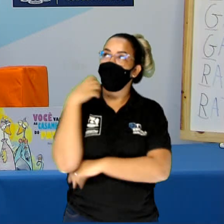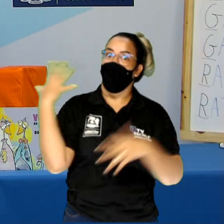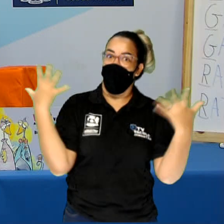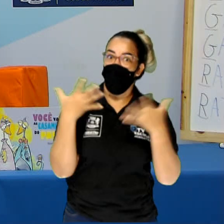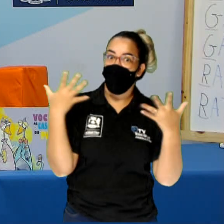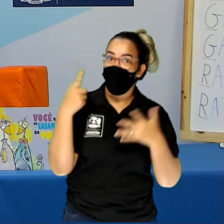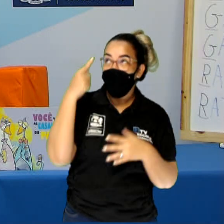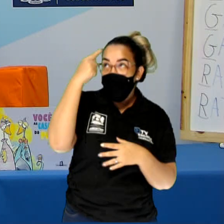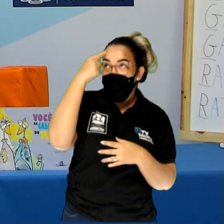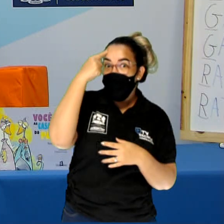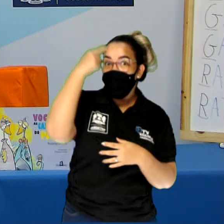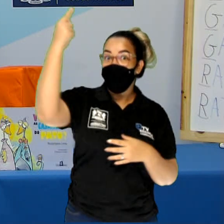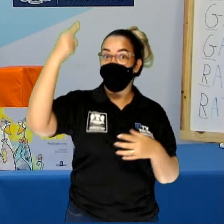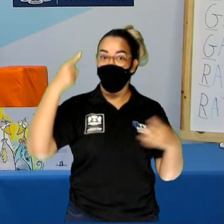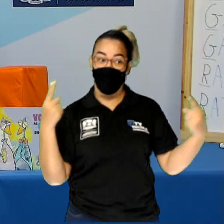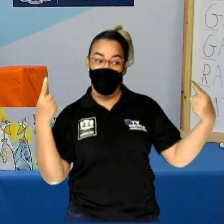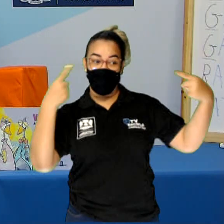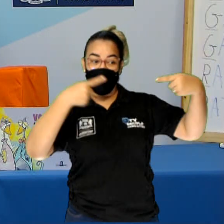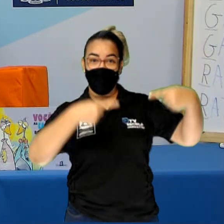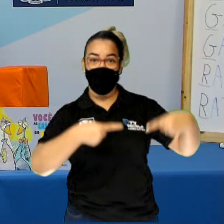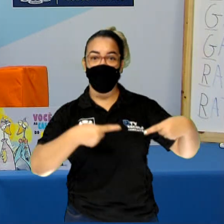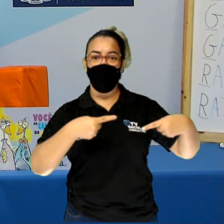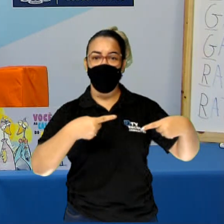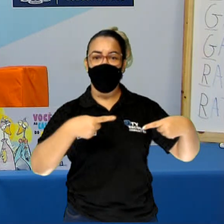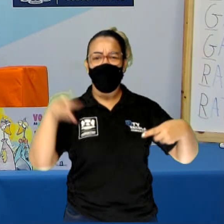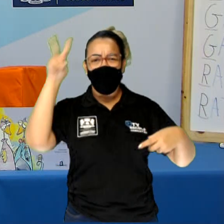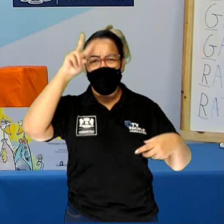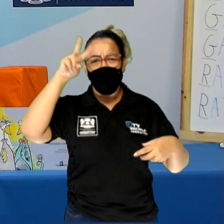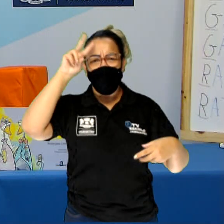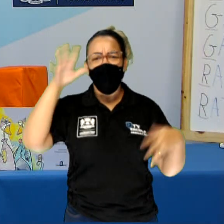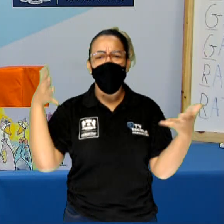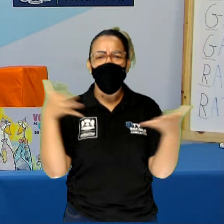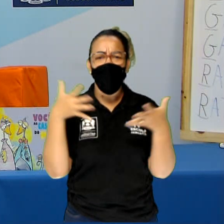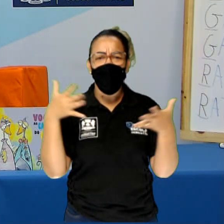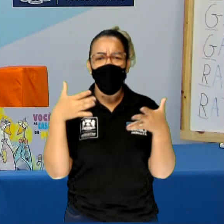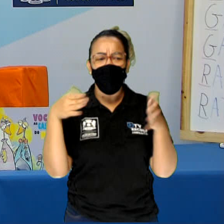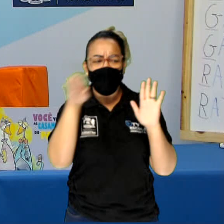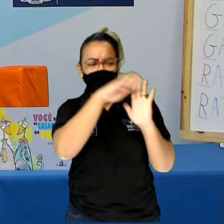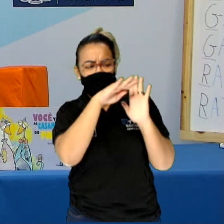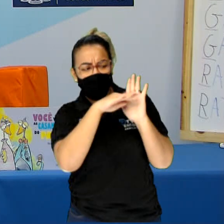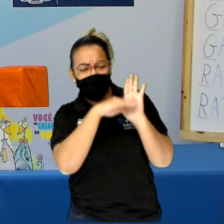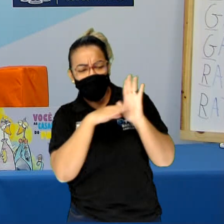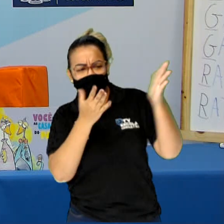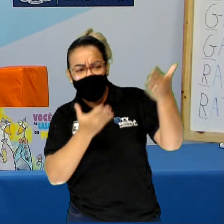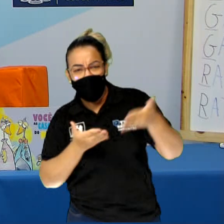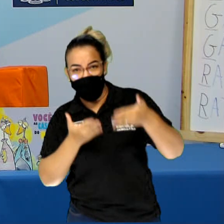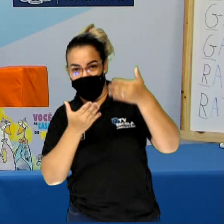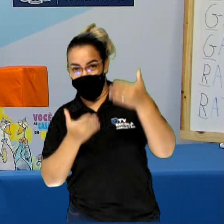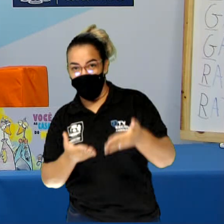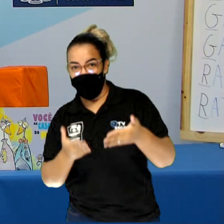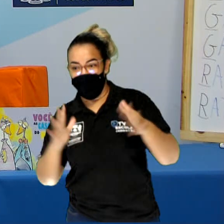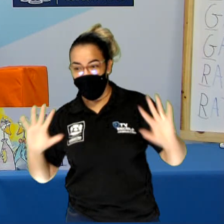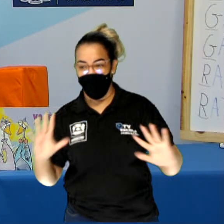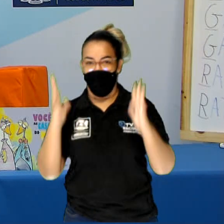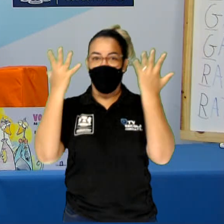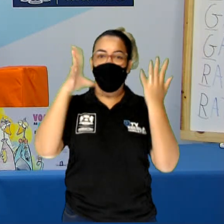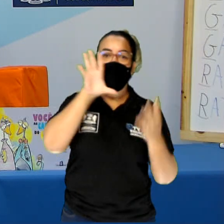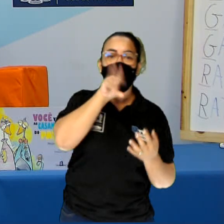tive uma ideia para o nosso desafio. Lembra que hoje construímos a lista de convidados do pato e da